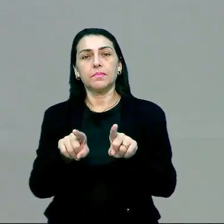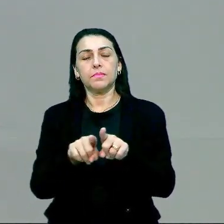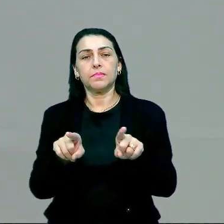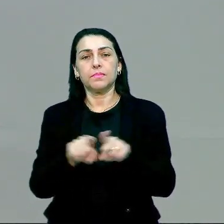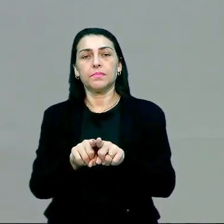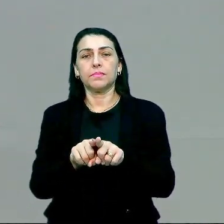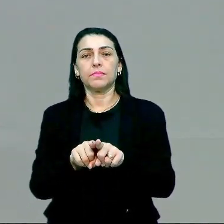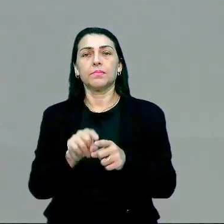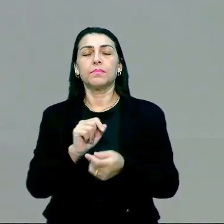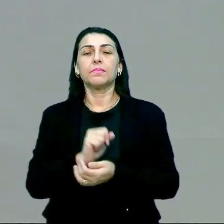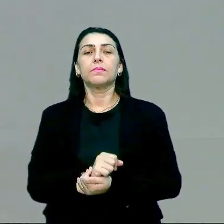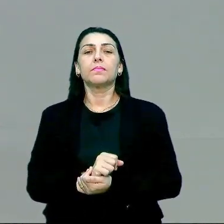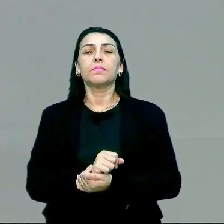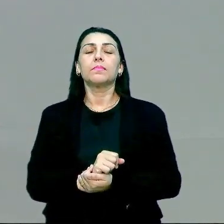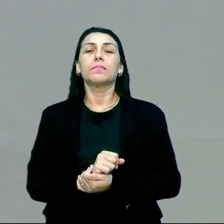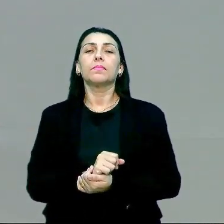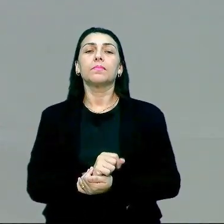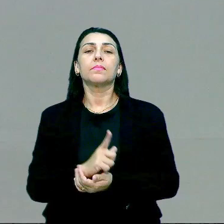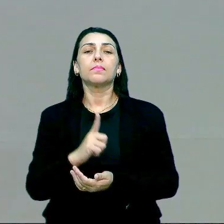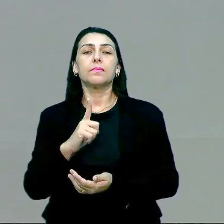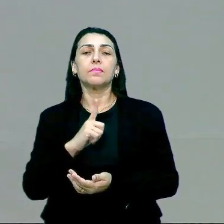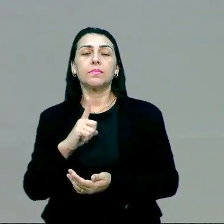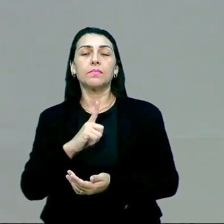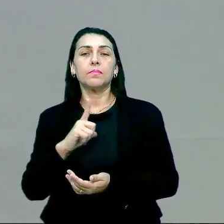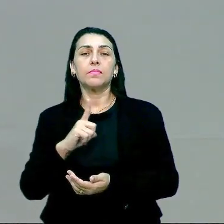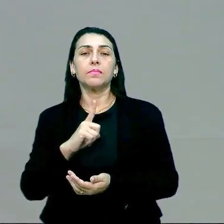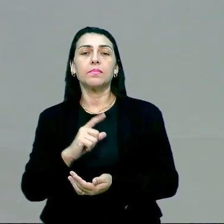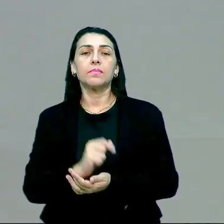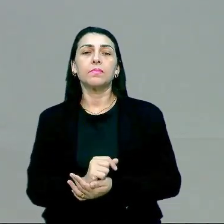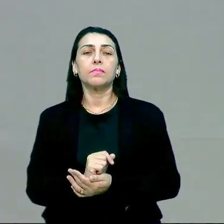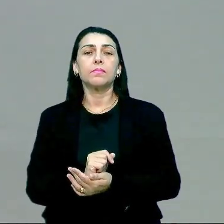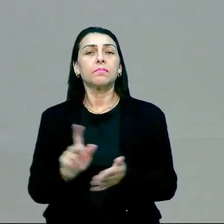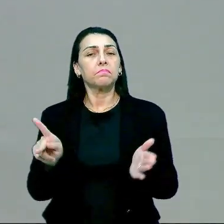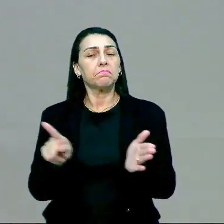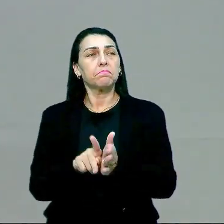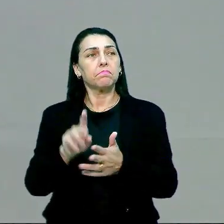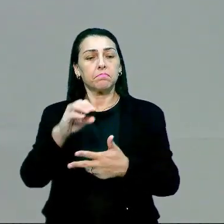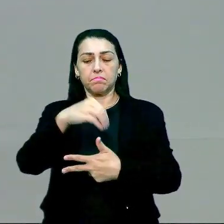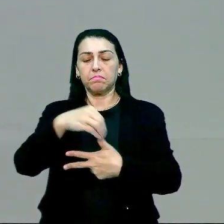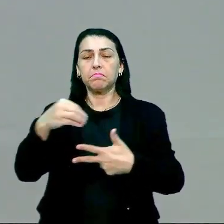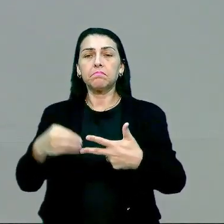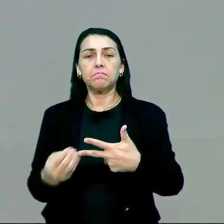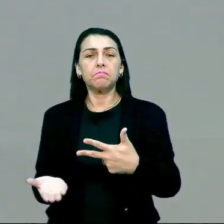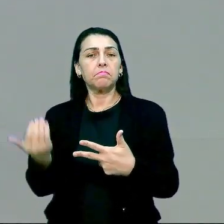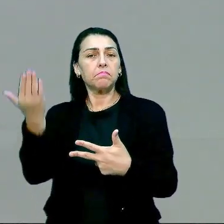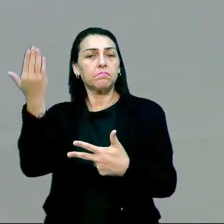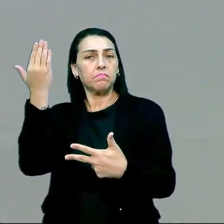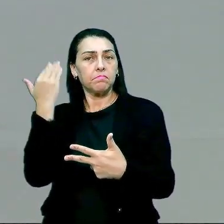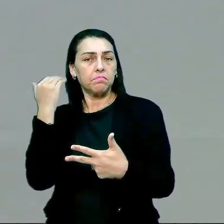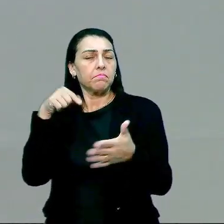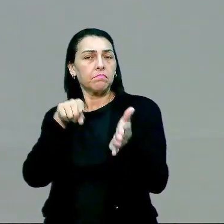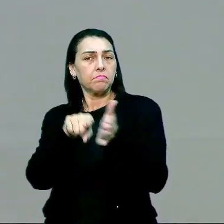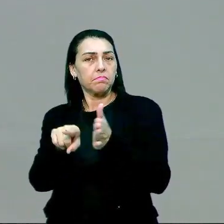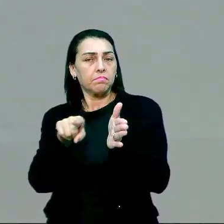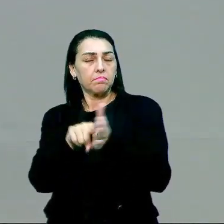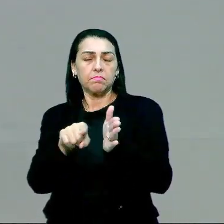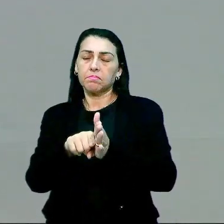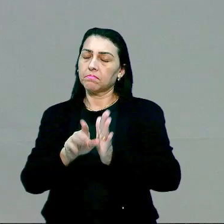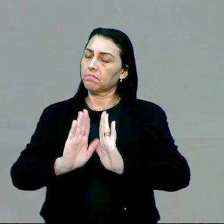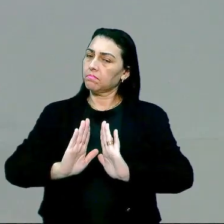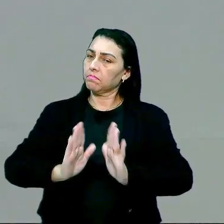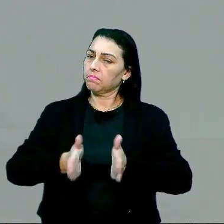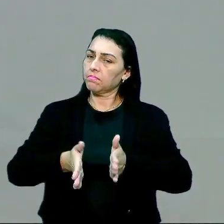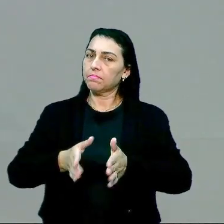vocês, elas serão retiradas justamente do Enem, ou seja, questões que